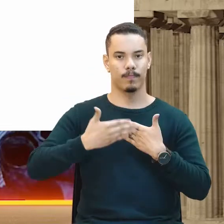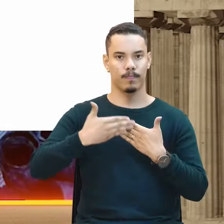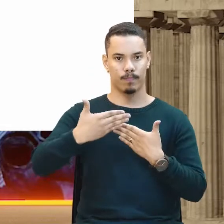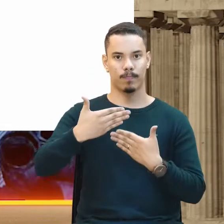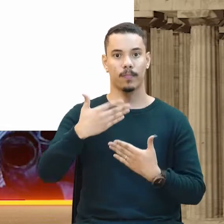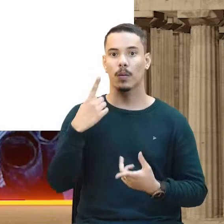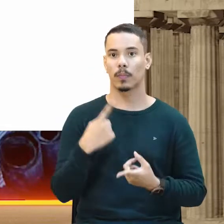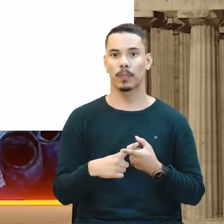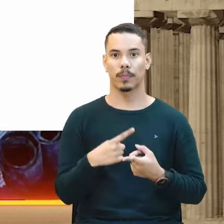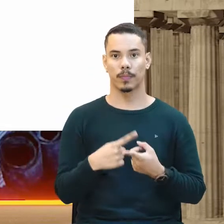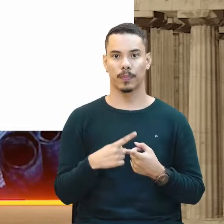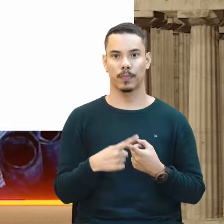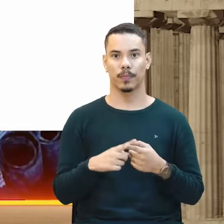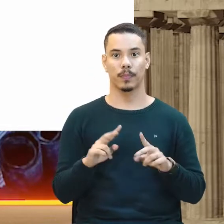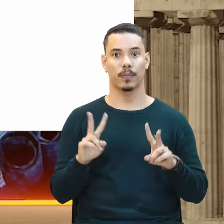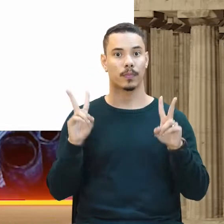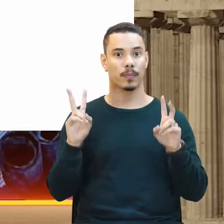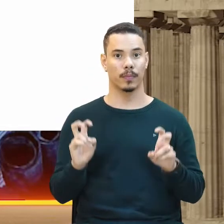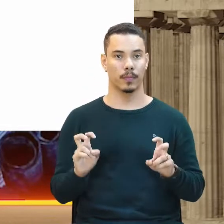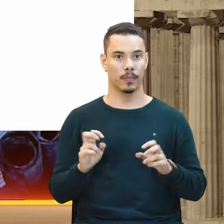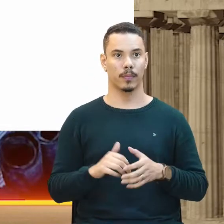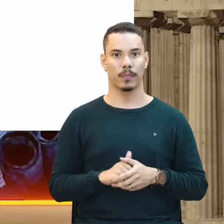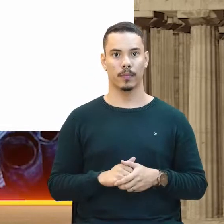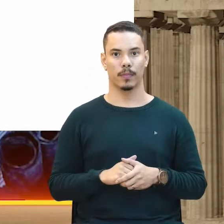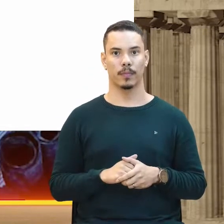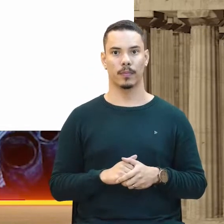quê? A questão é,